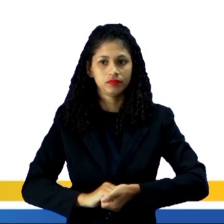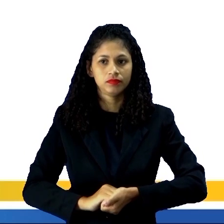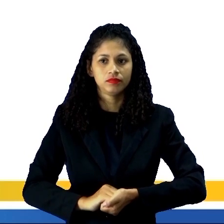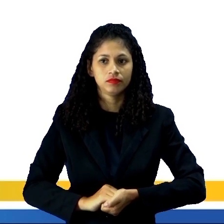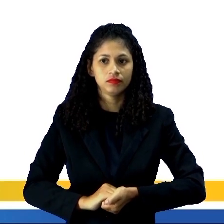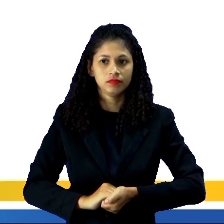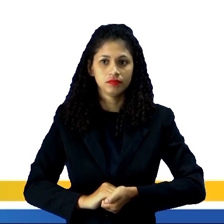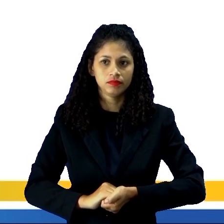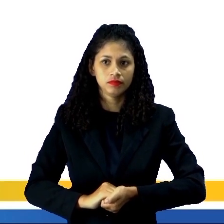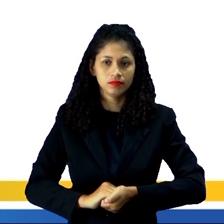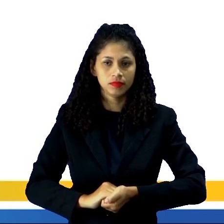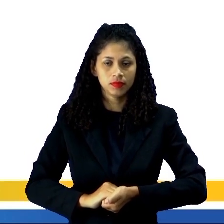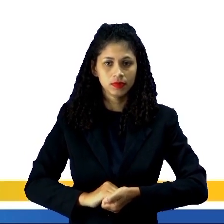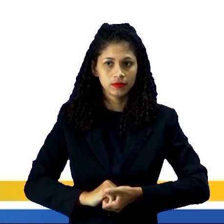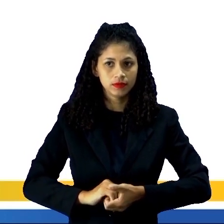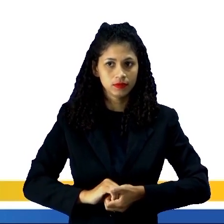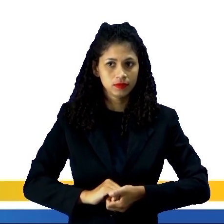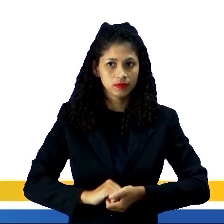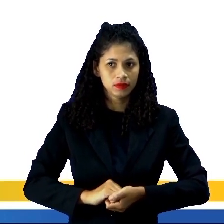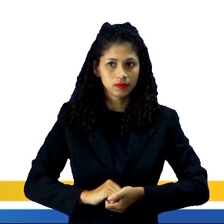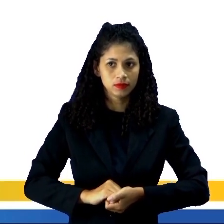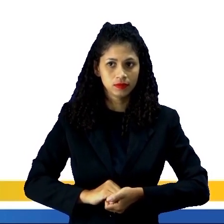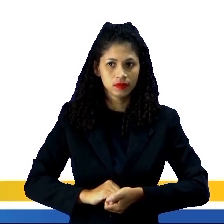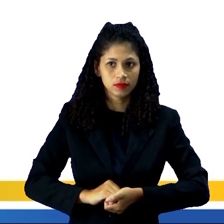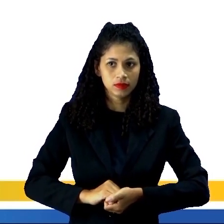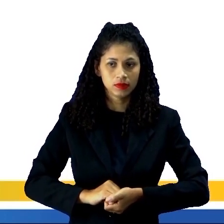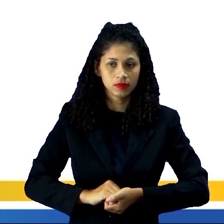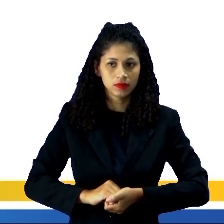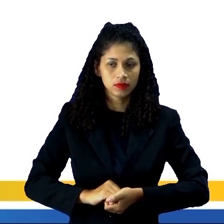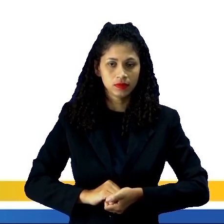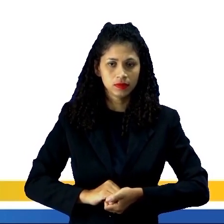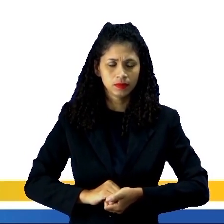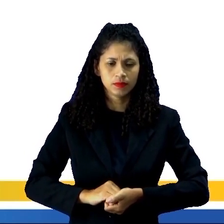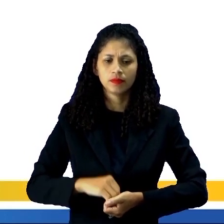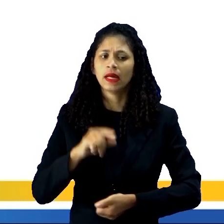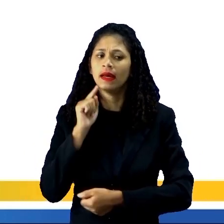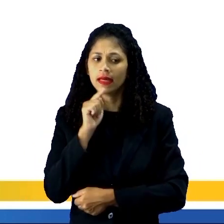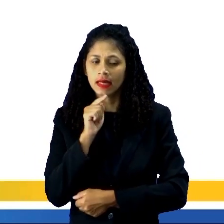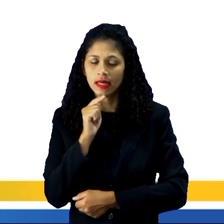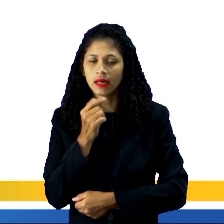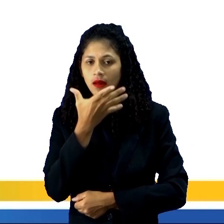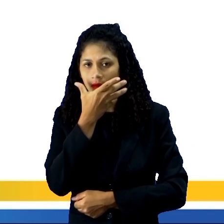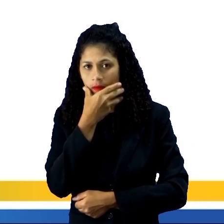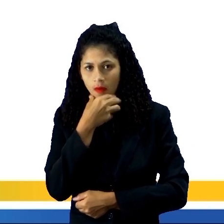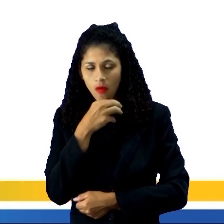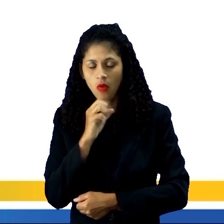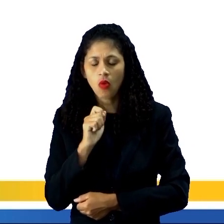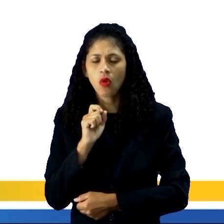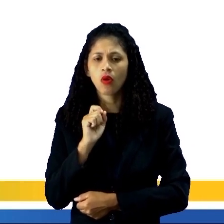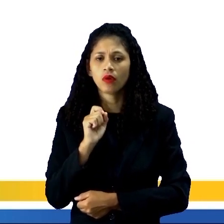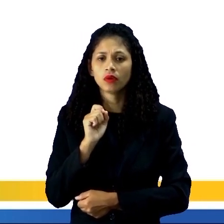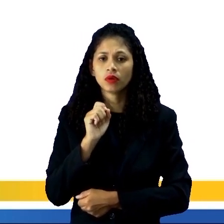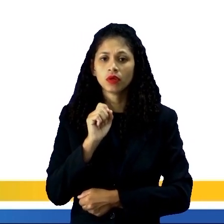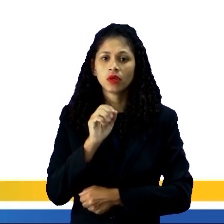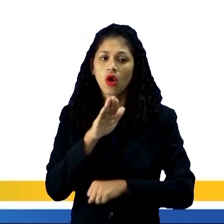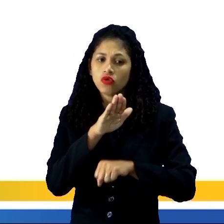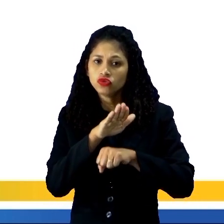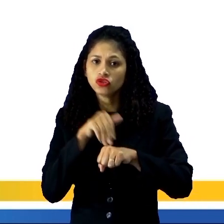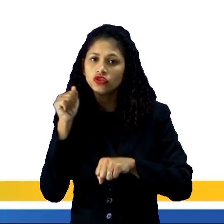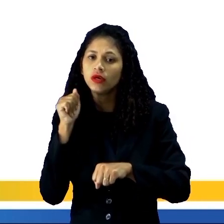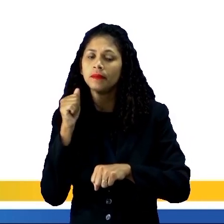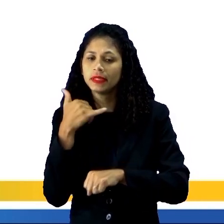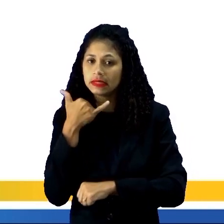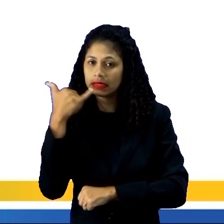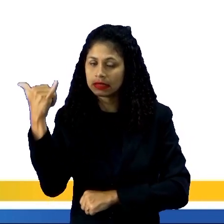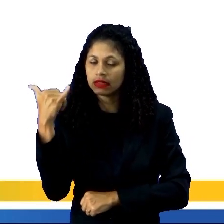That's the man who I called to help me yesterday. Esse é o homem que eu chamei ou eu